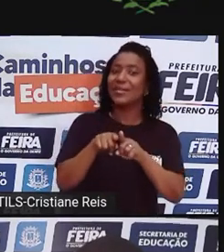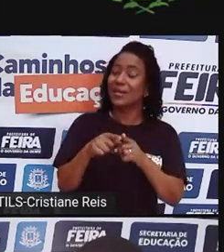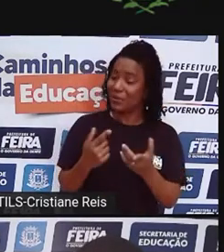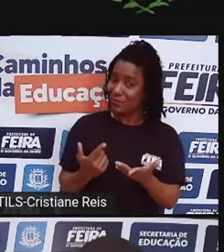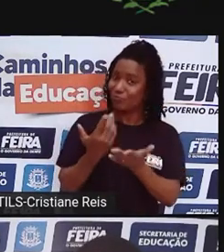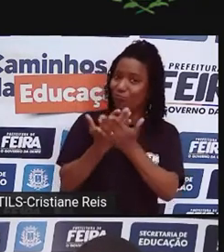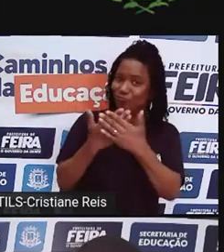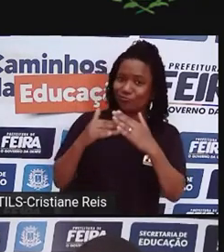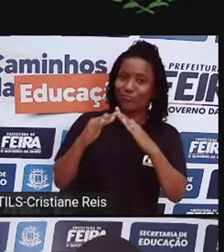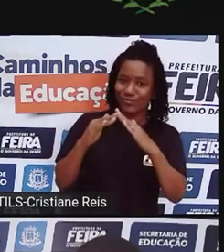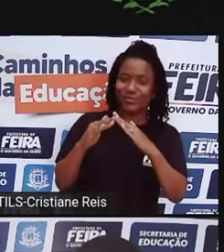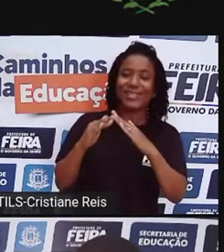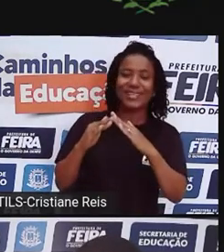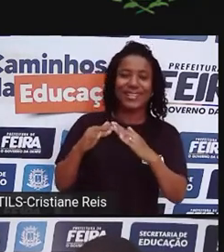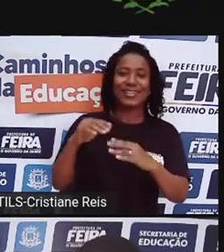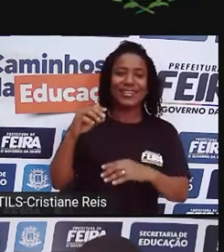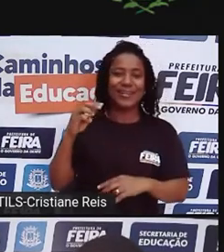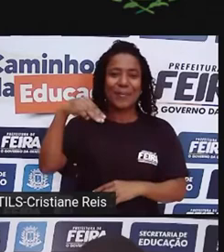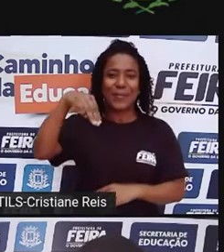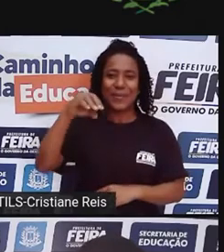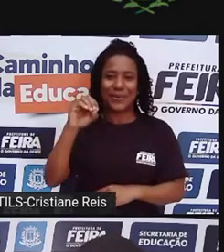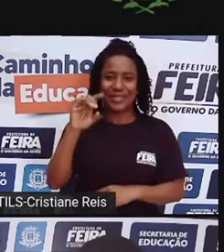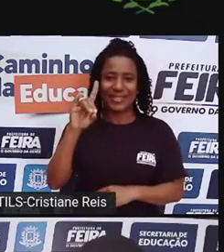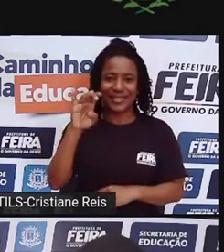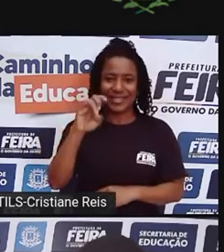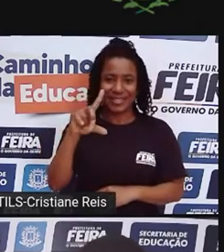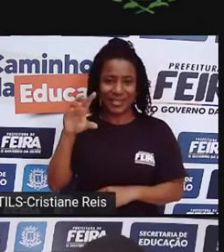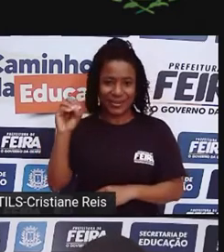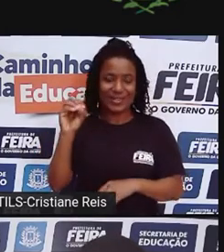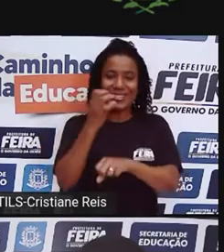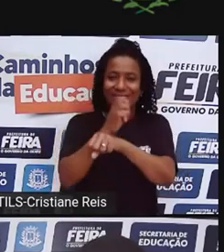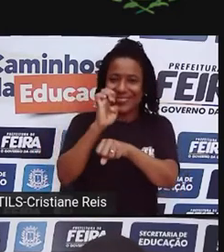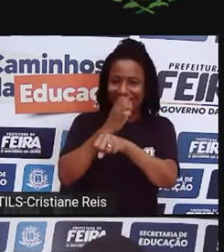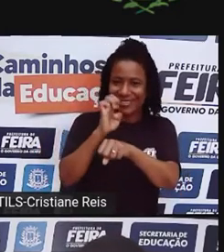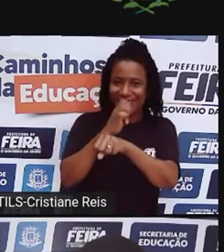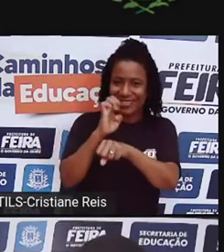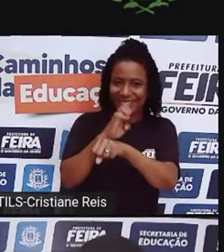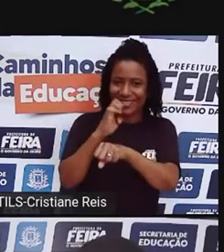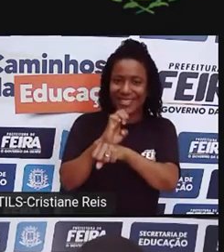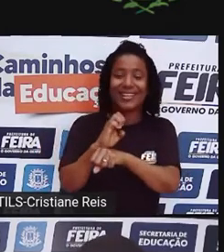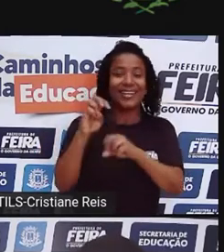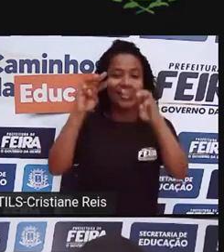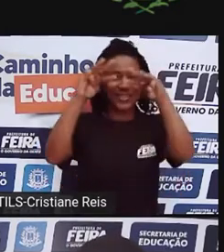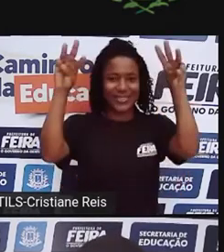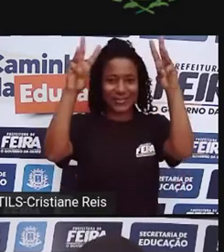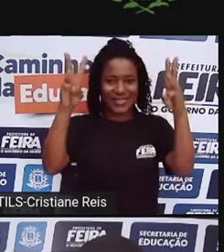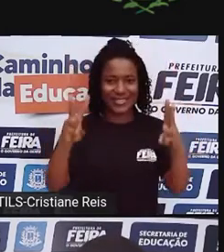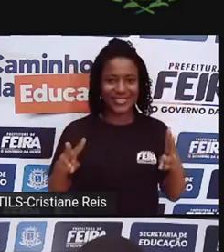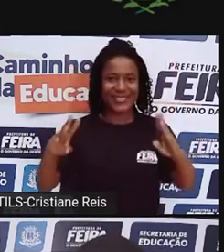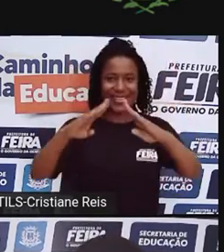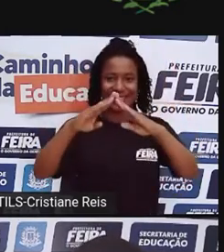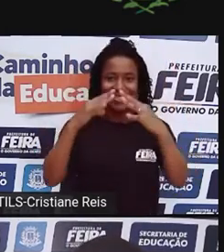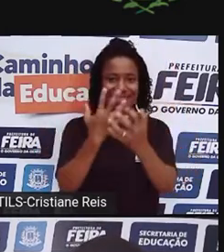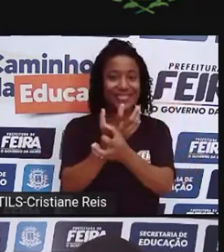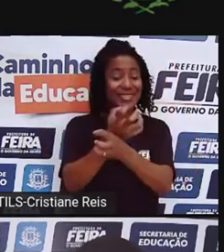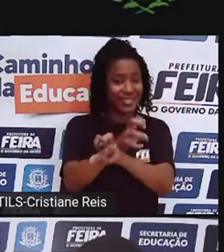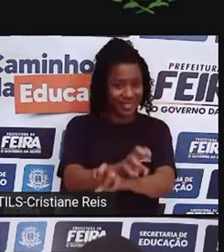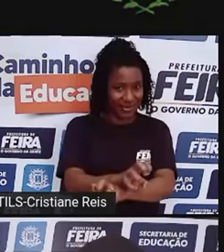Também sou estagiária do Museu Casa do Sertão, que é localizada na UFES. A